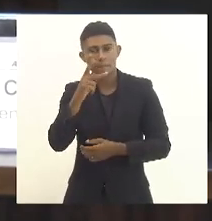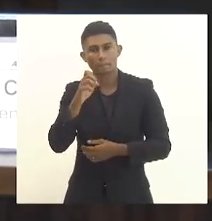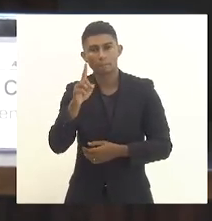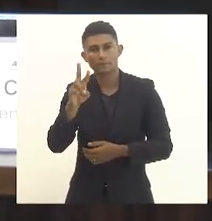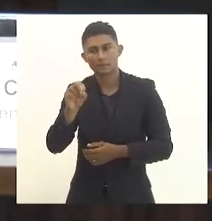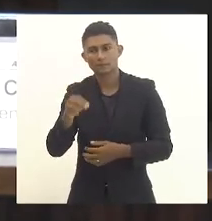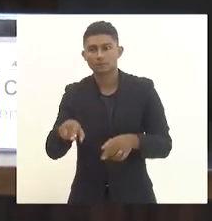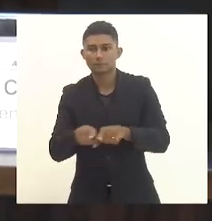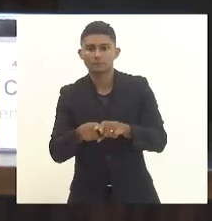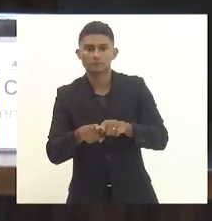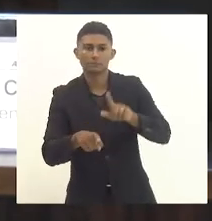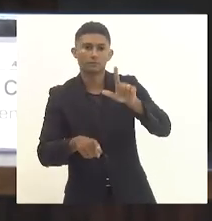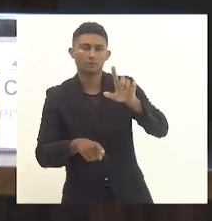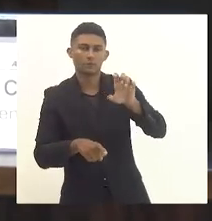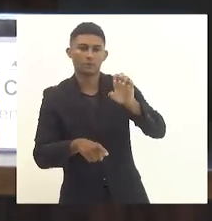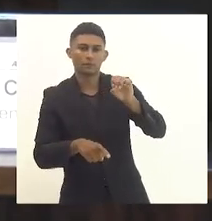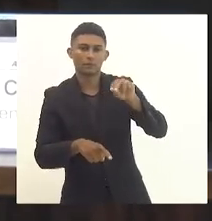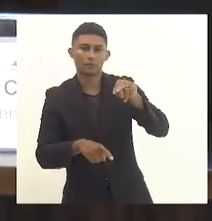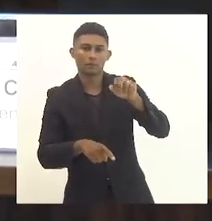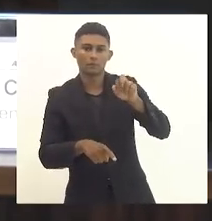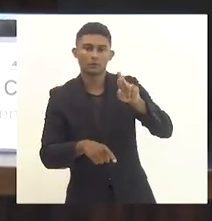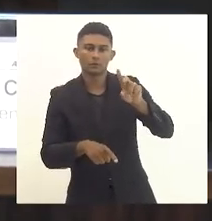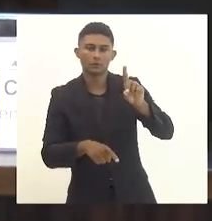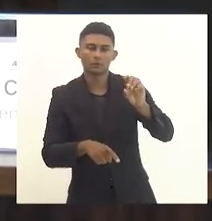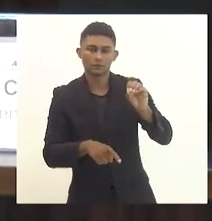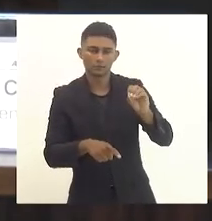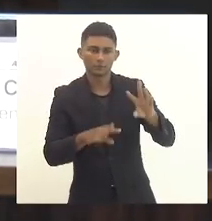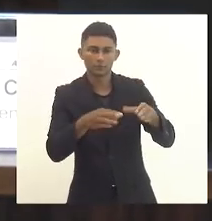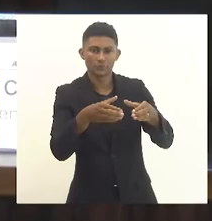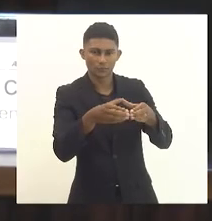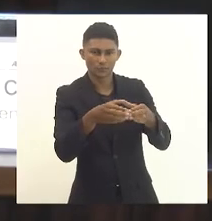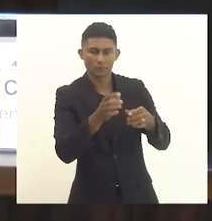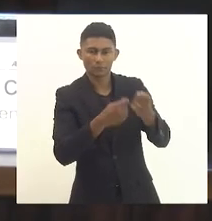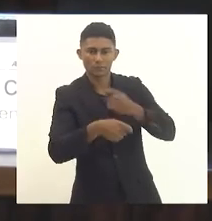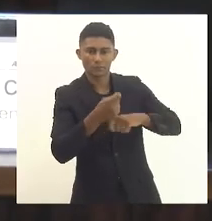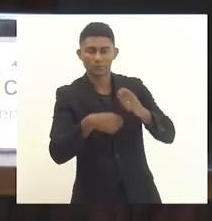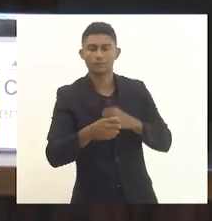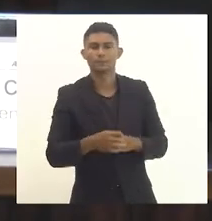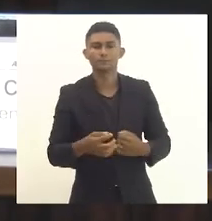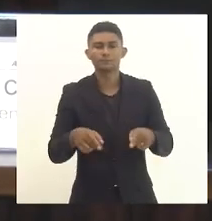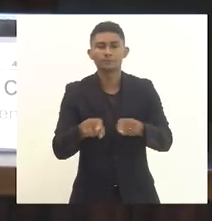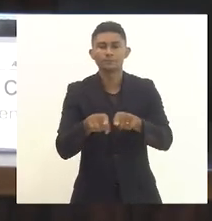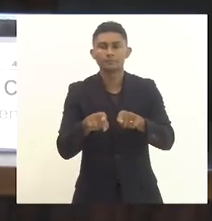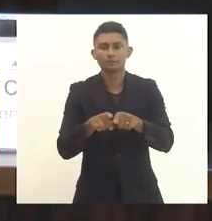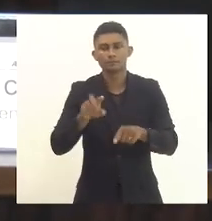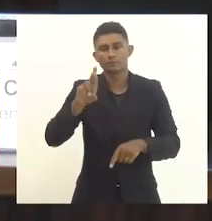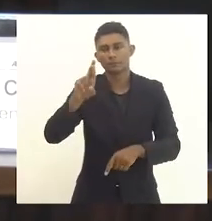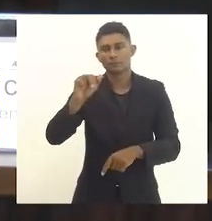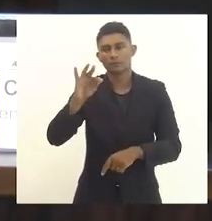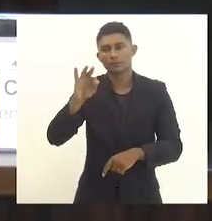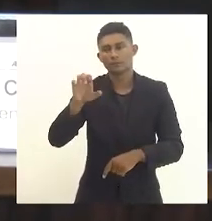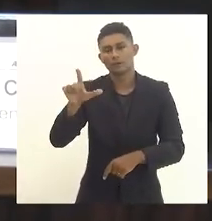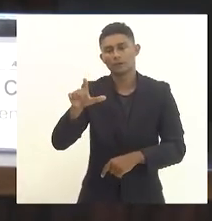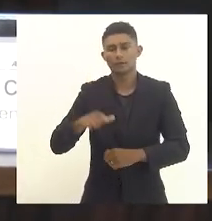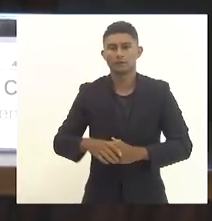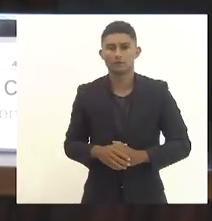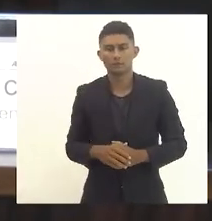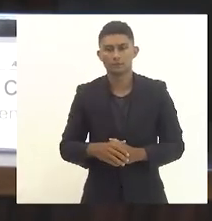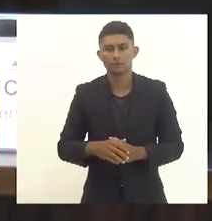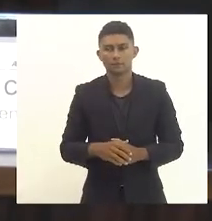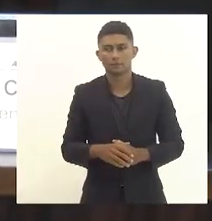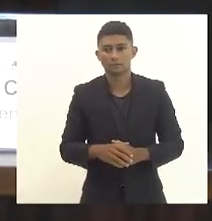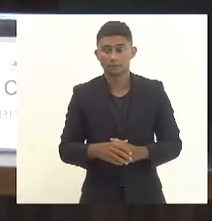Ribeiro, diretor comercial do Clube de Empreendedor do Brasil, Rafael Ponce, do Clube Empreendedor do Brasil,